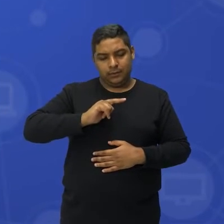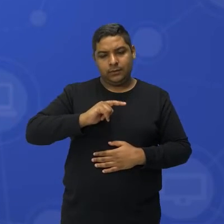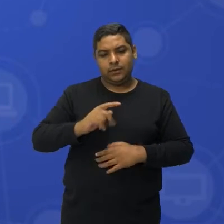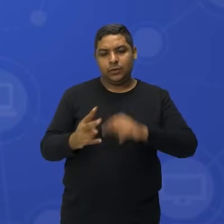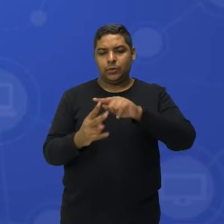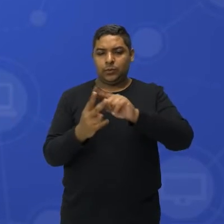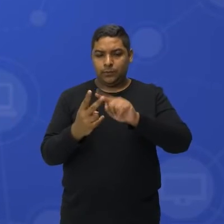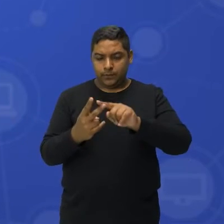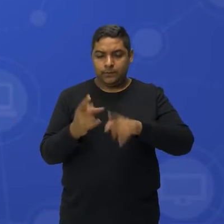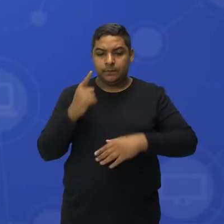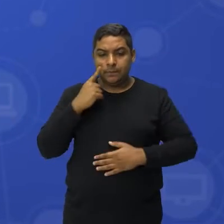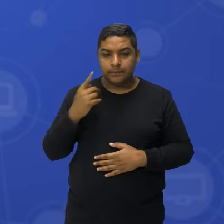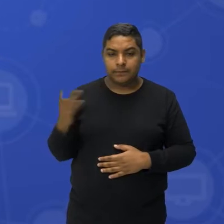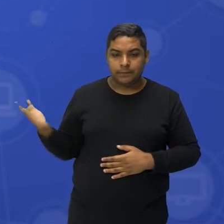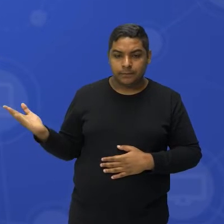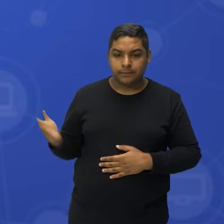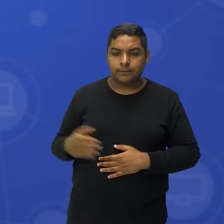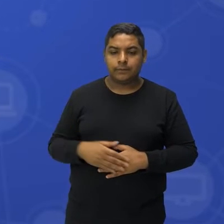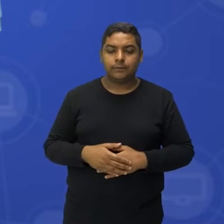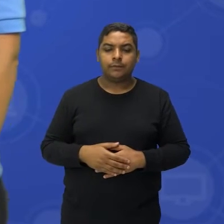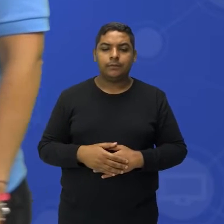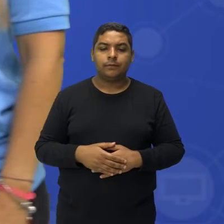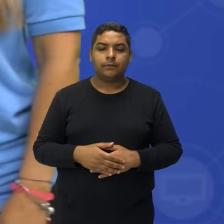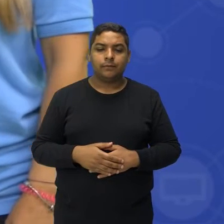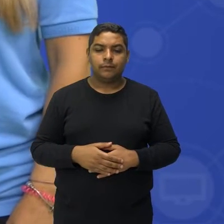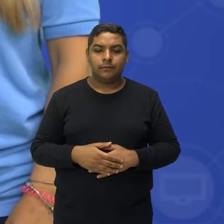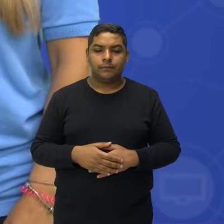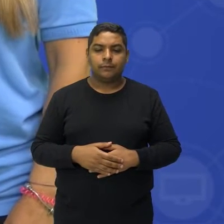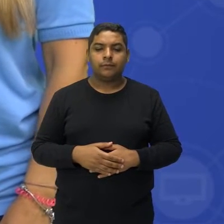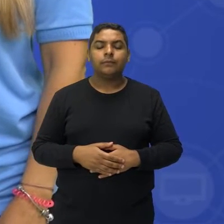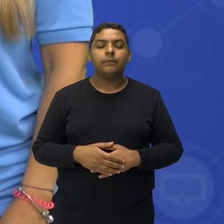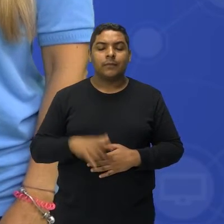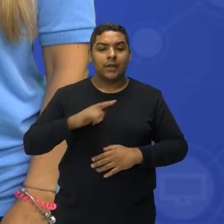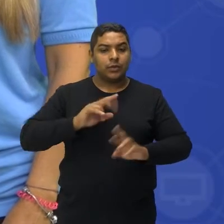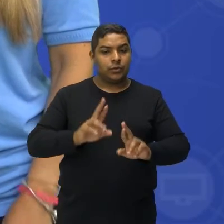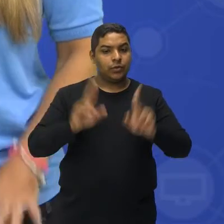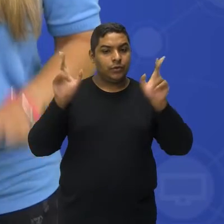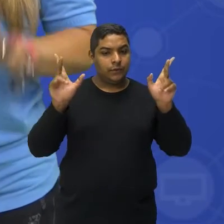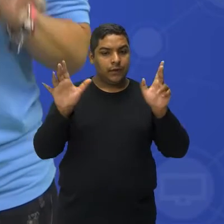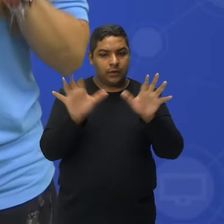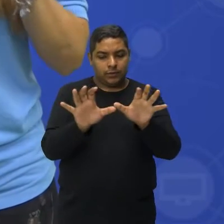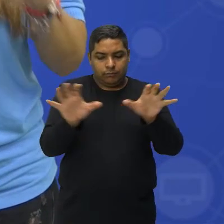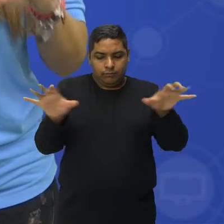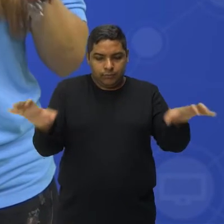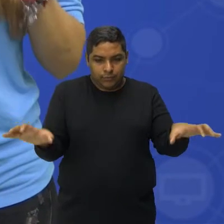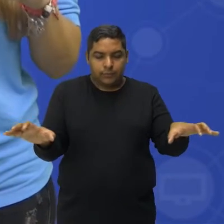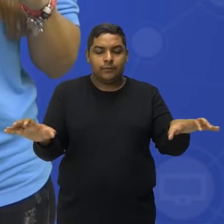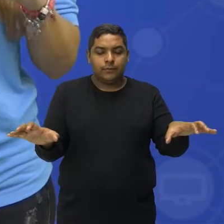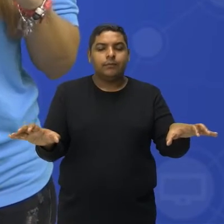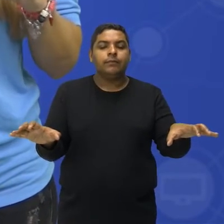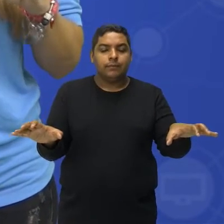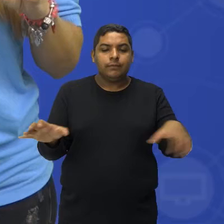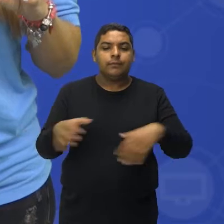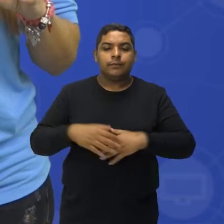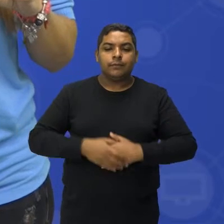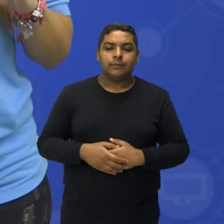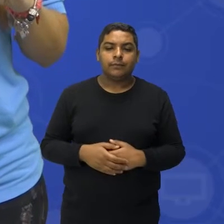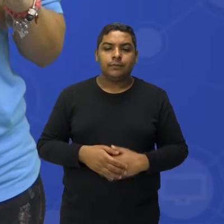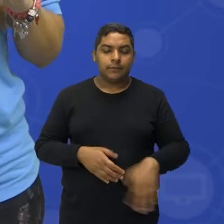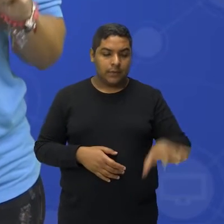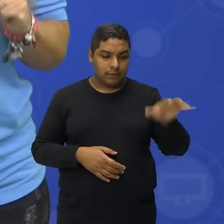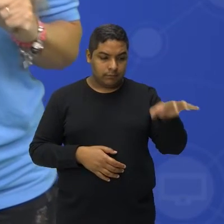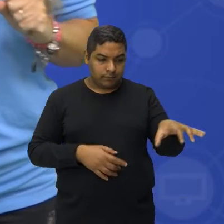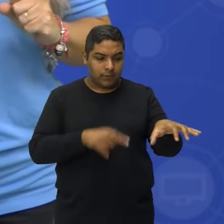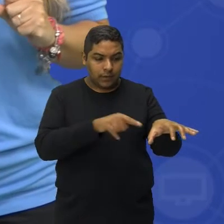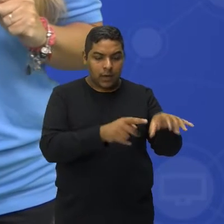observar que aqui é um composto orgânico e aqui é outro composto orgânico, que tem essa diferença entre eles.